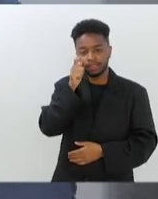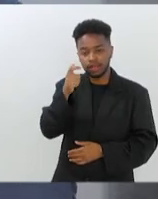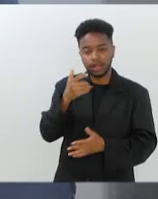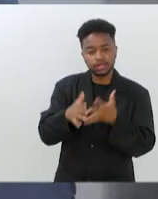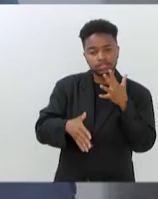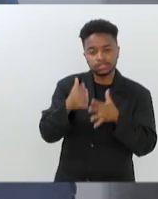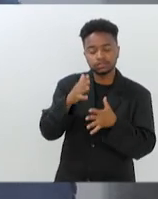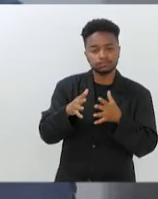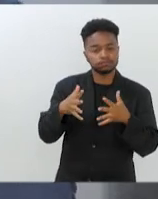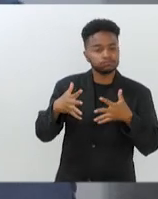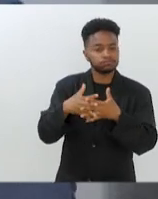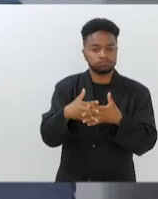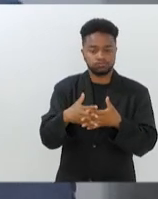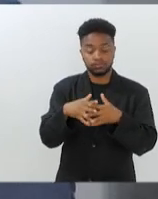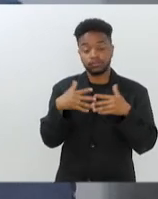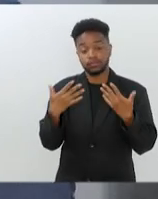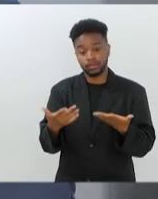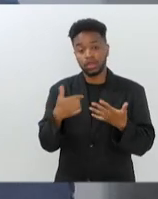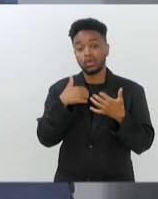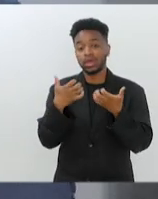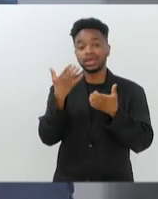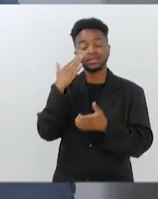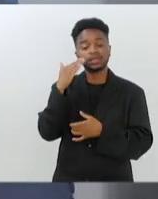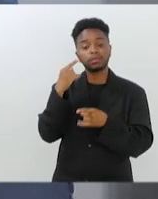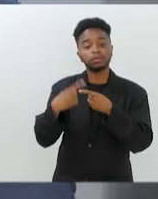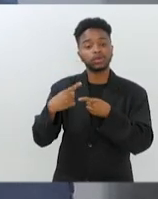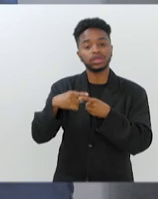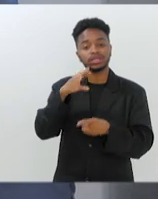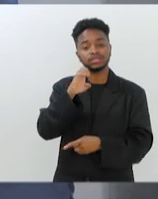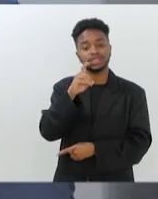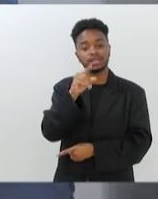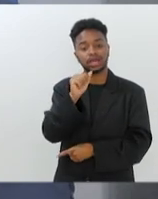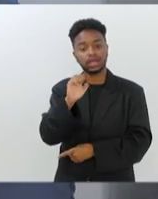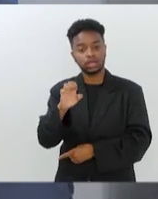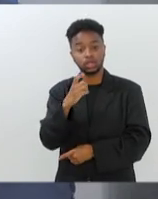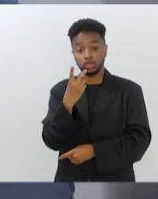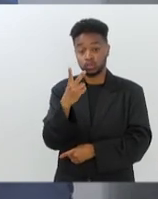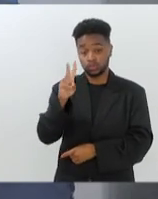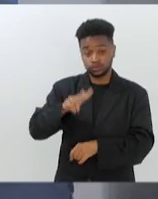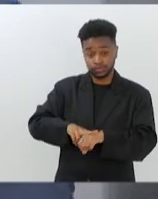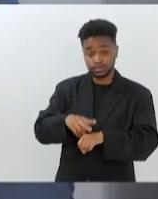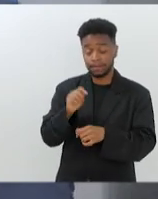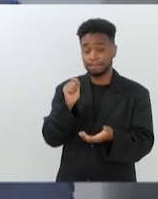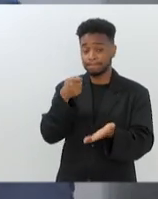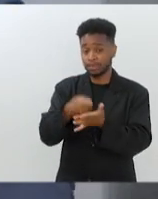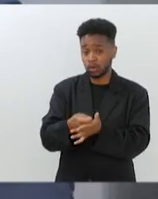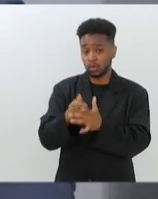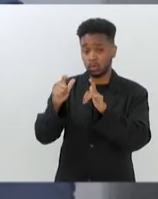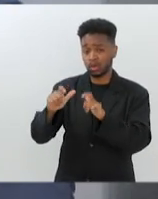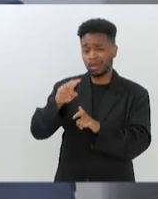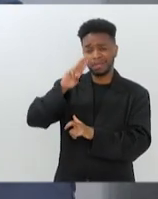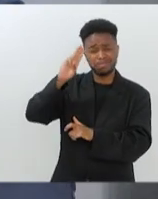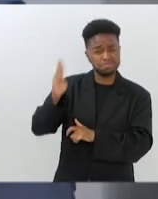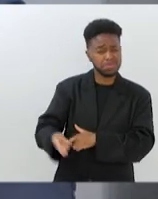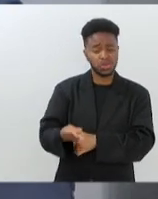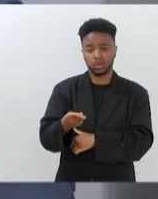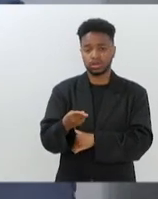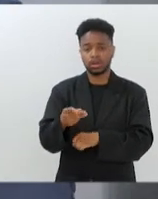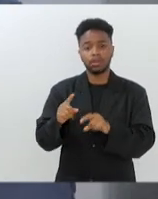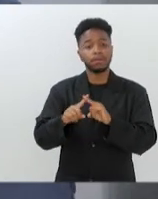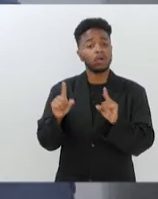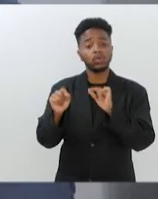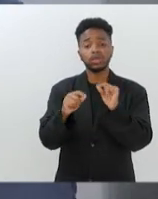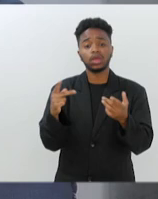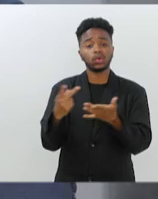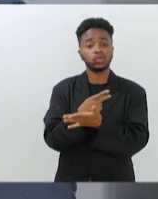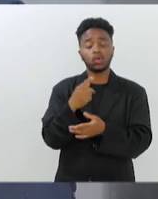conflito ético Então gostaria de entender Por que a cedai por duas vezes patrocinou um camarote milionário na Avenida e o que houve